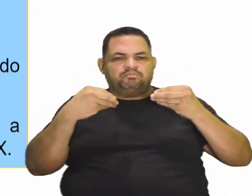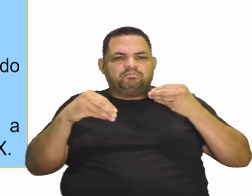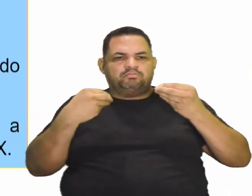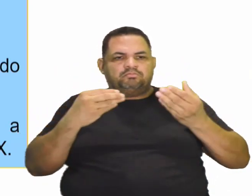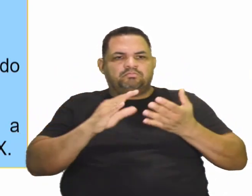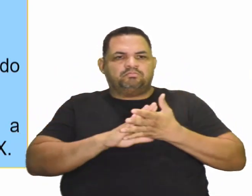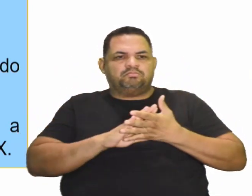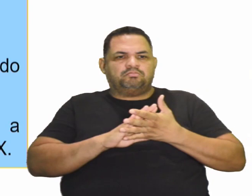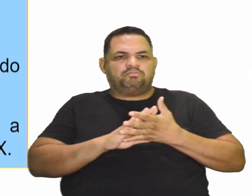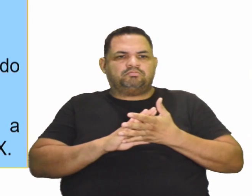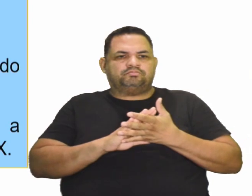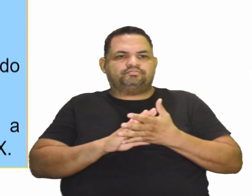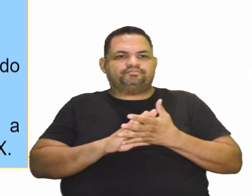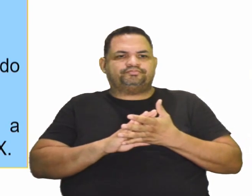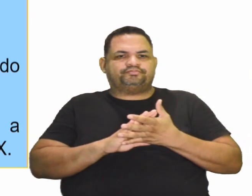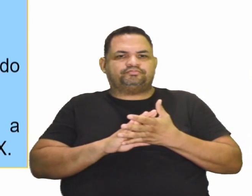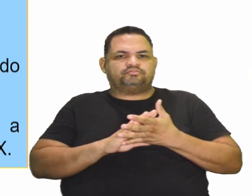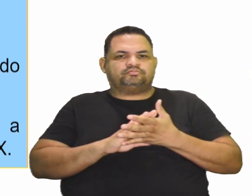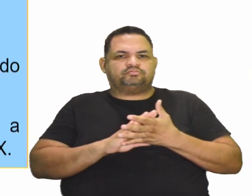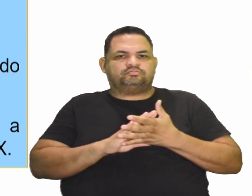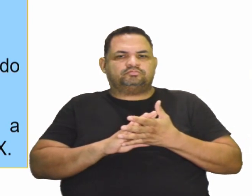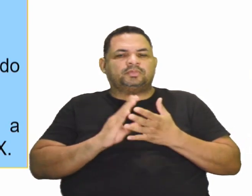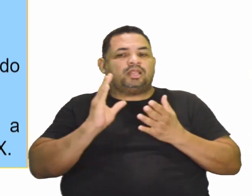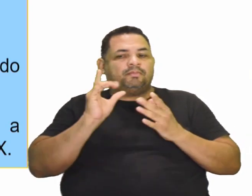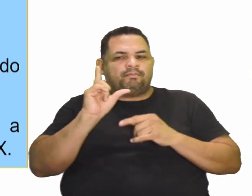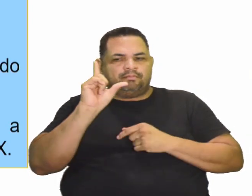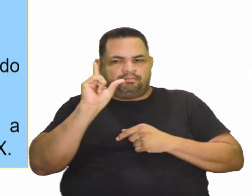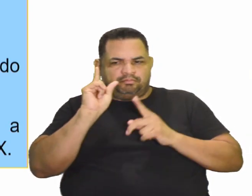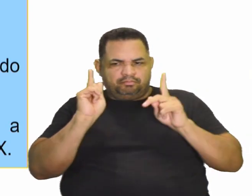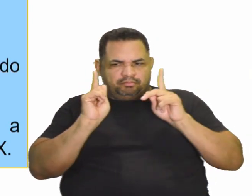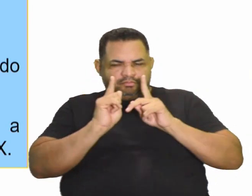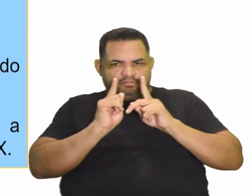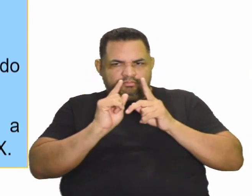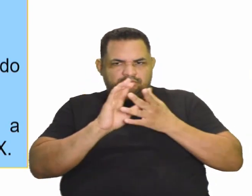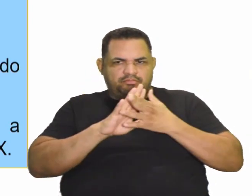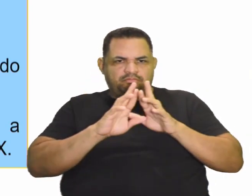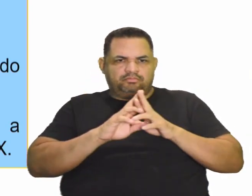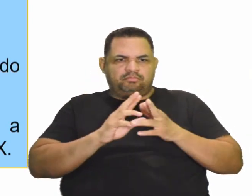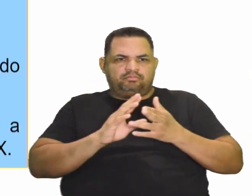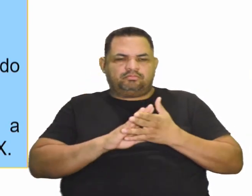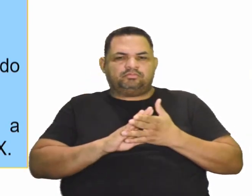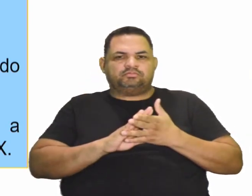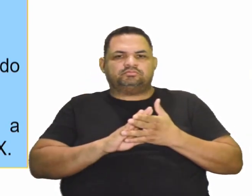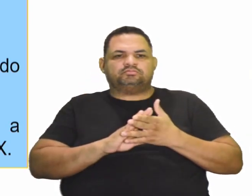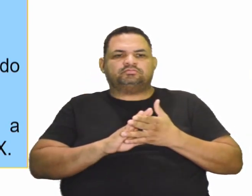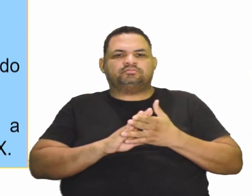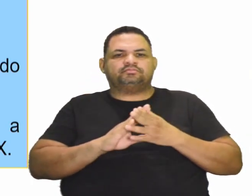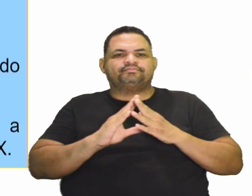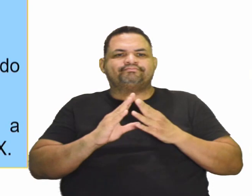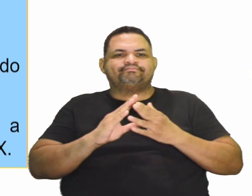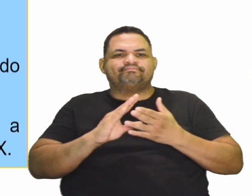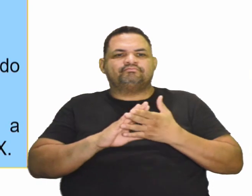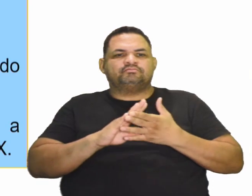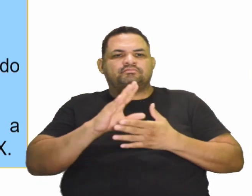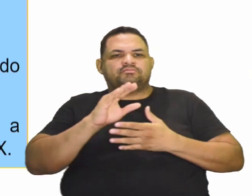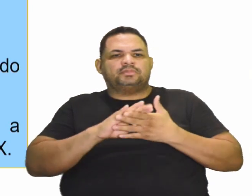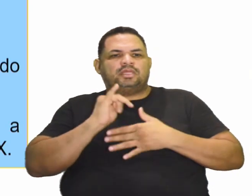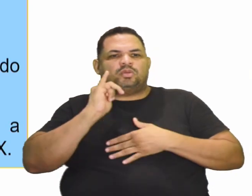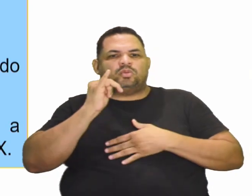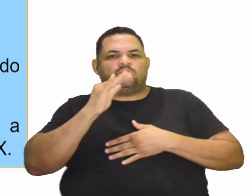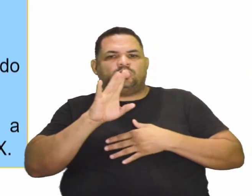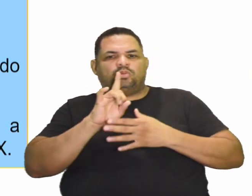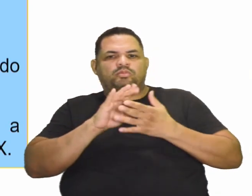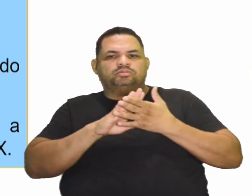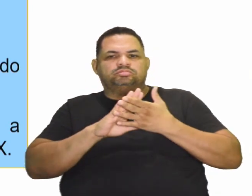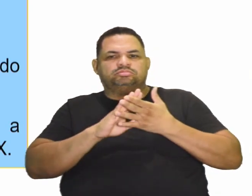literárias que são curtas, que há poucos conflitos. O conto, narrativa enxuta, em que apresenta